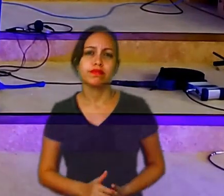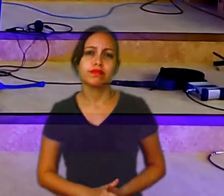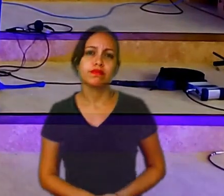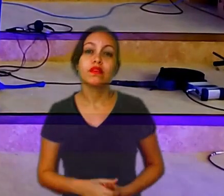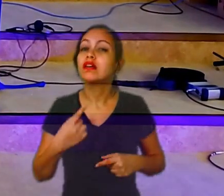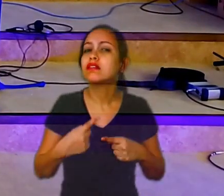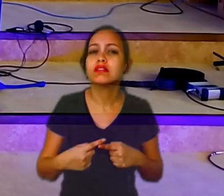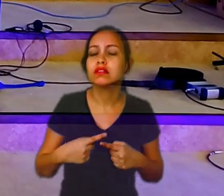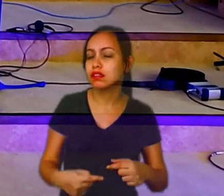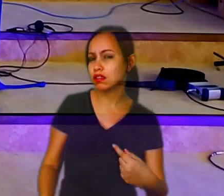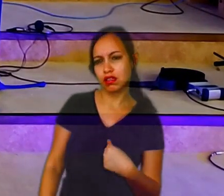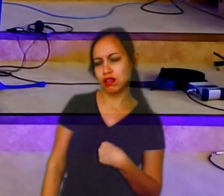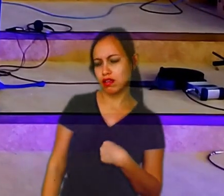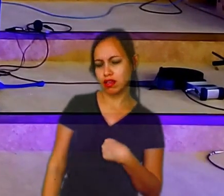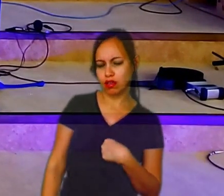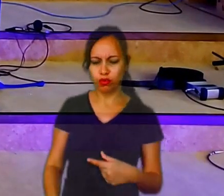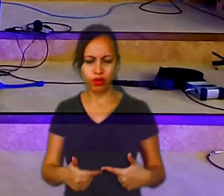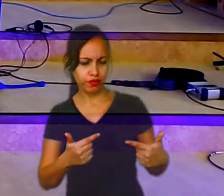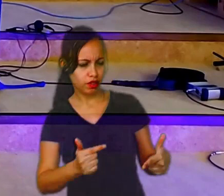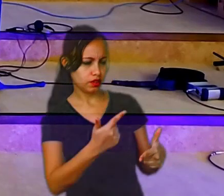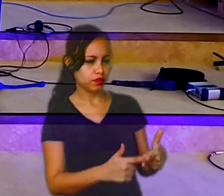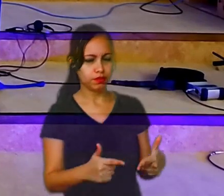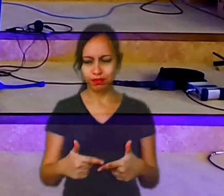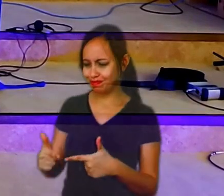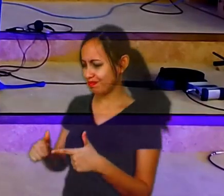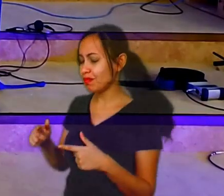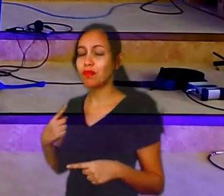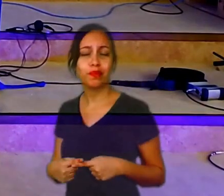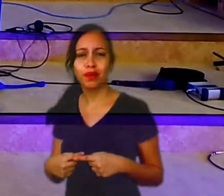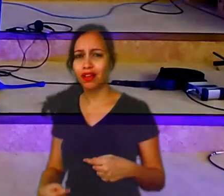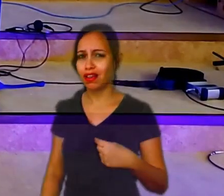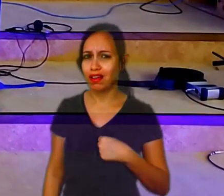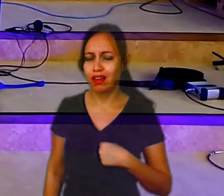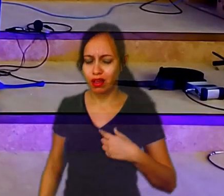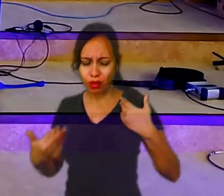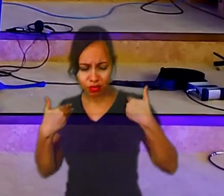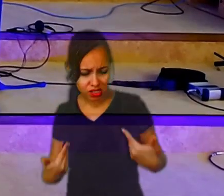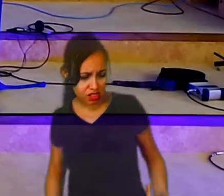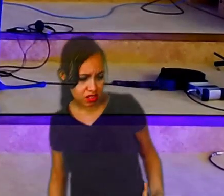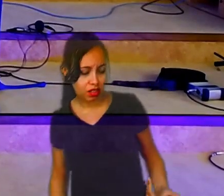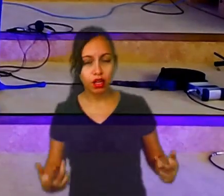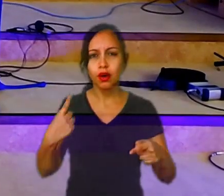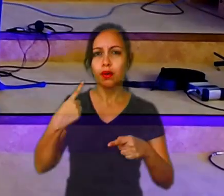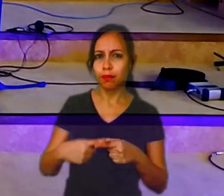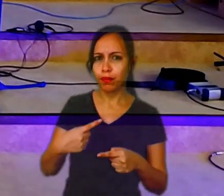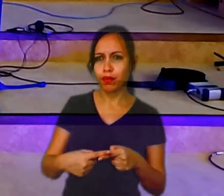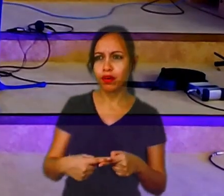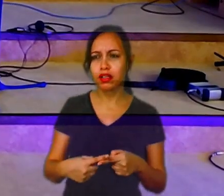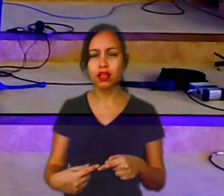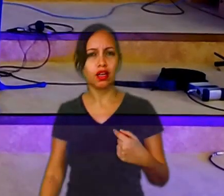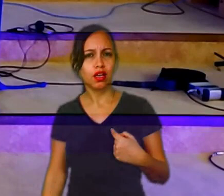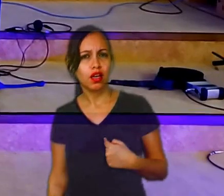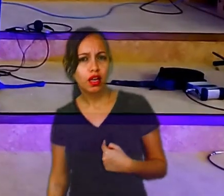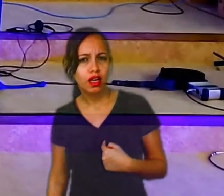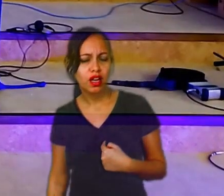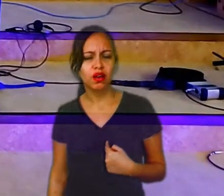mas por que eu estou passando por tudo isso? Por que eu estou assim? Por que eu estou passando por